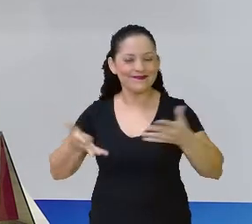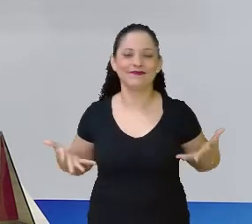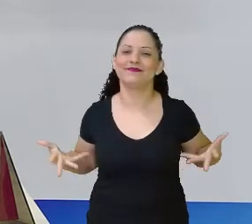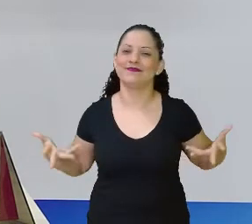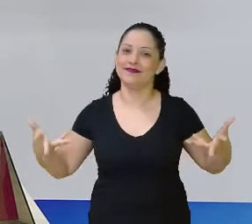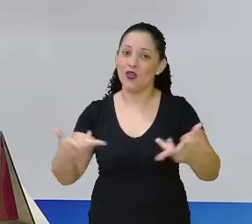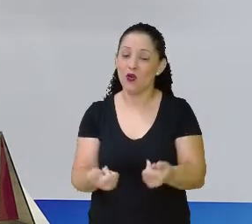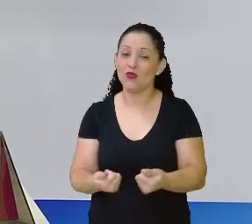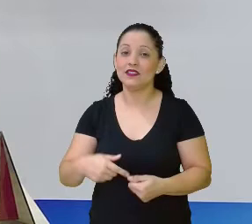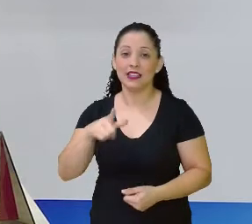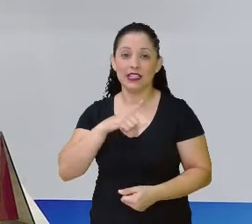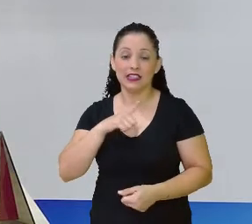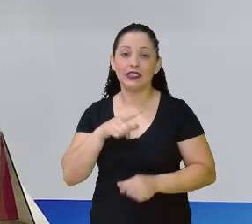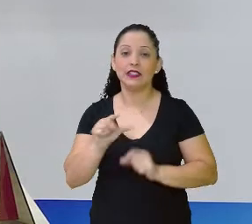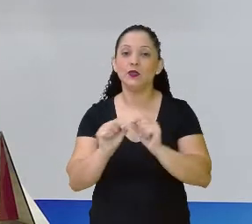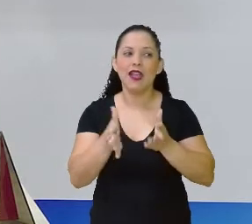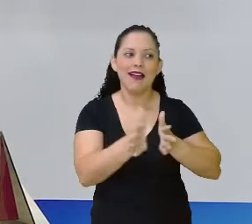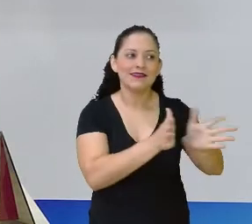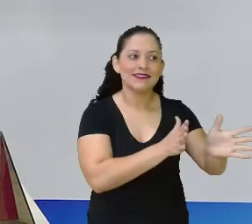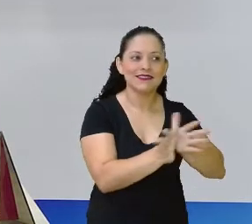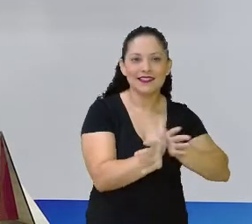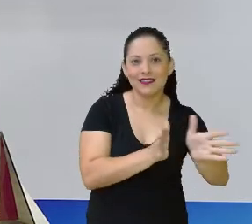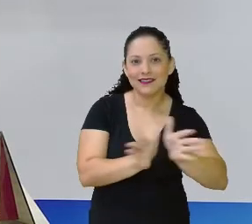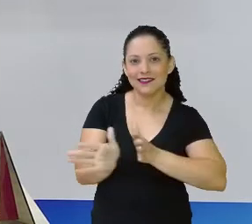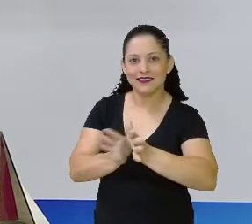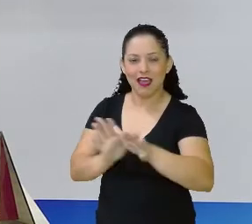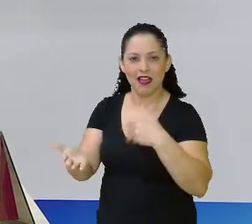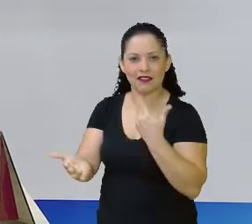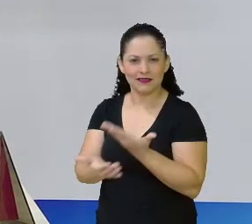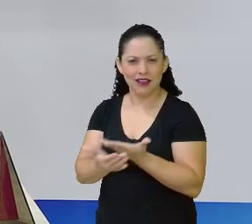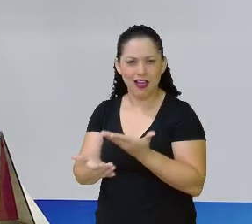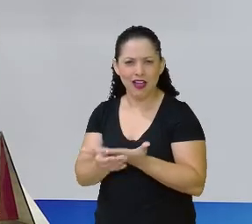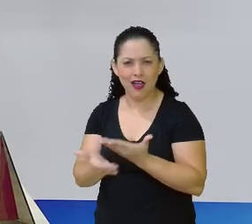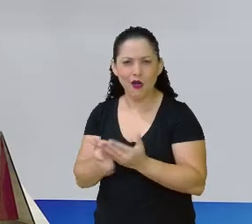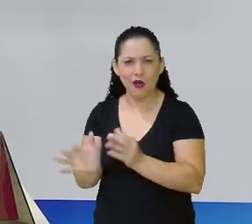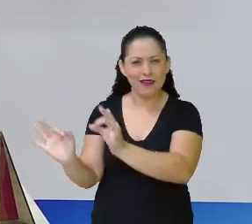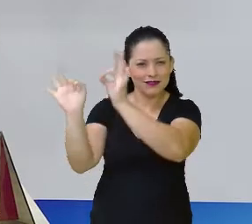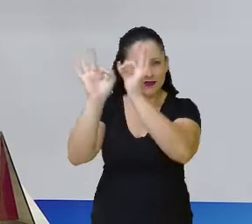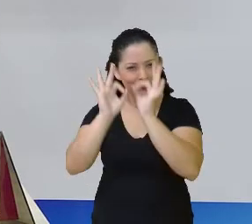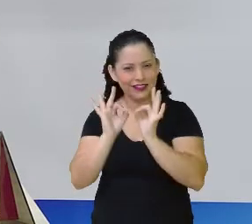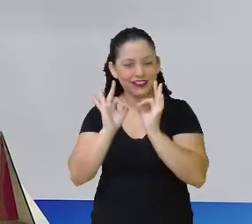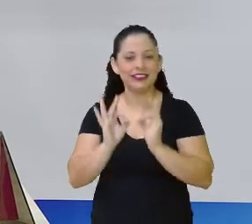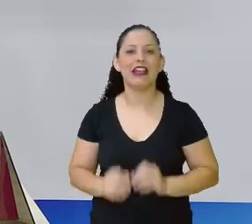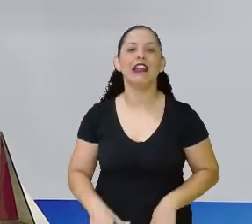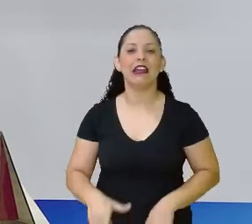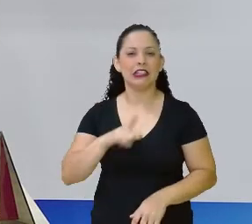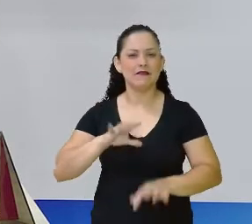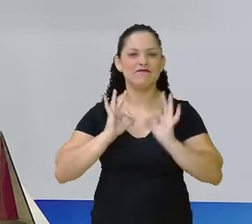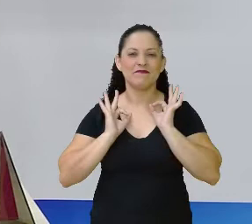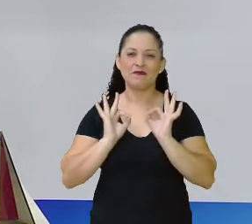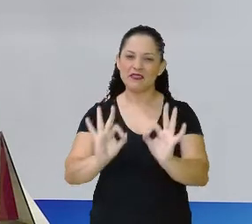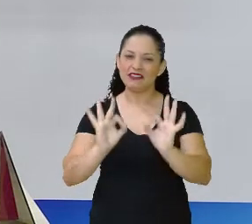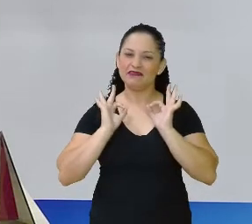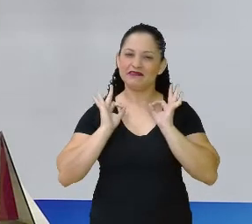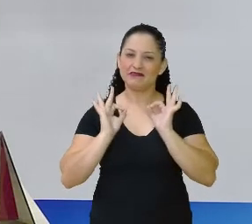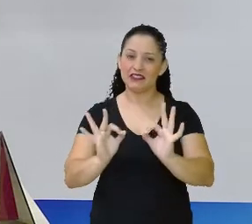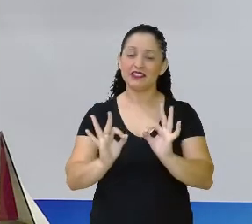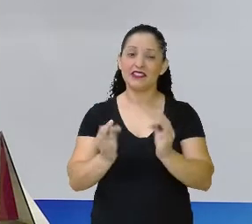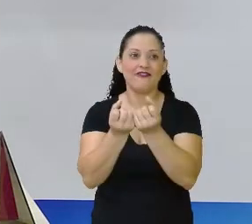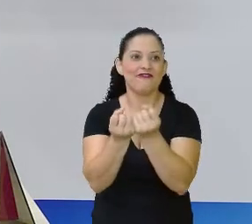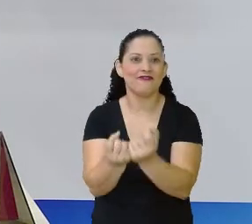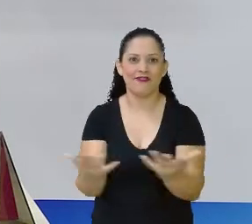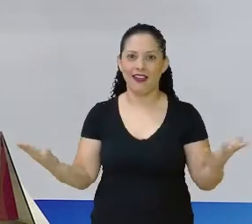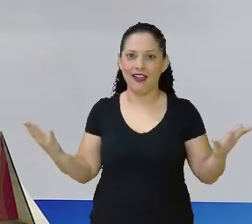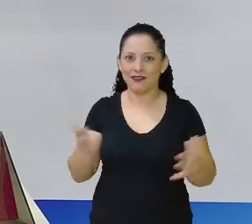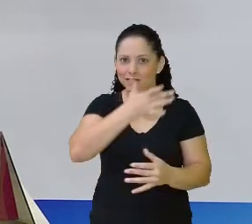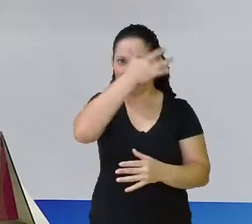garante, né, que mais pessoas consigam acessar as nossas aulas, para que a gente garanta que muitas pessoas